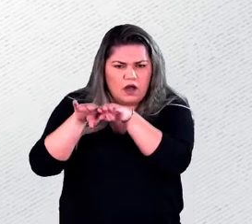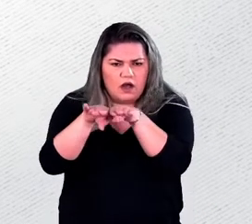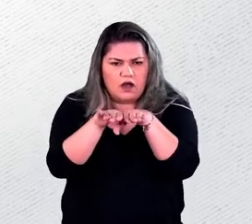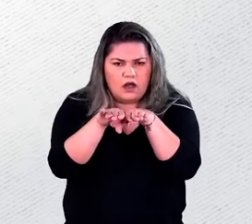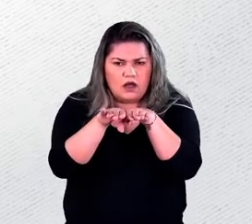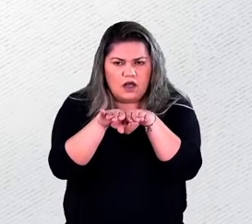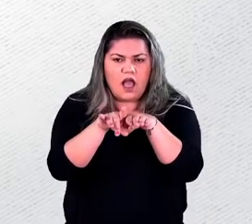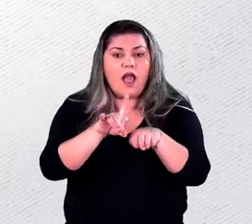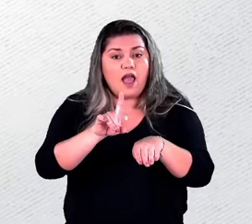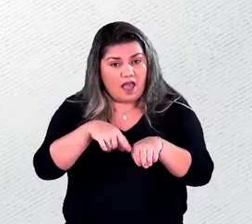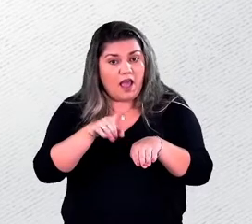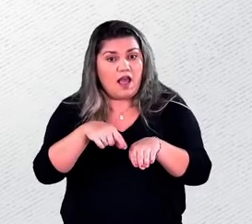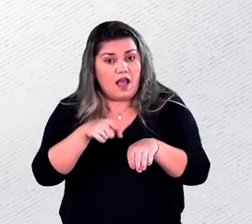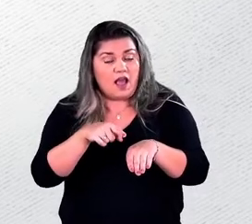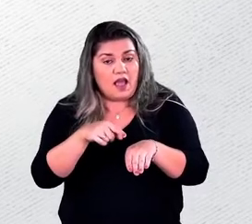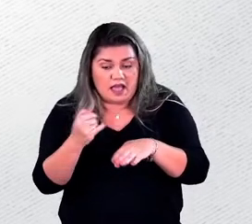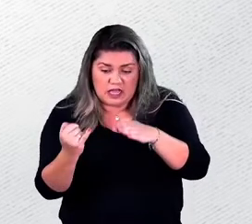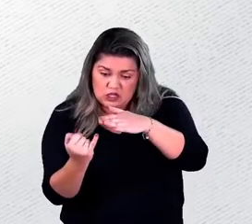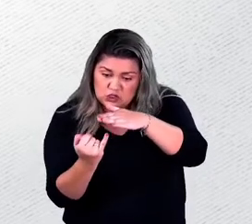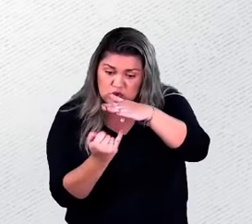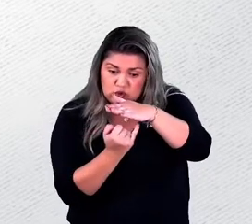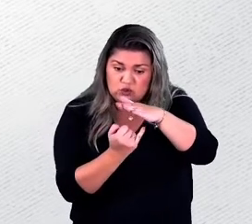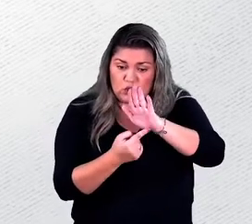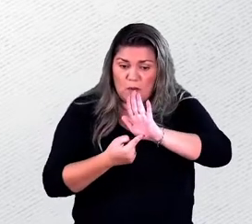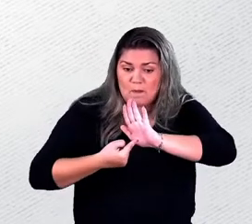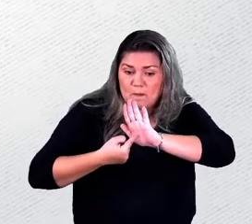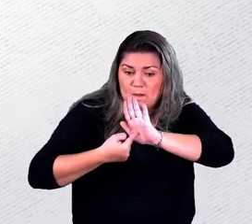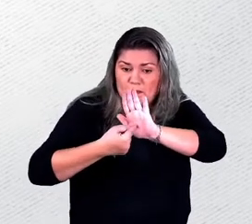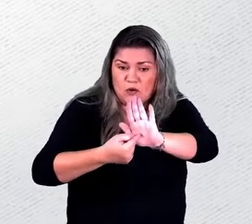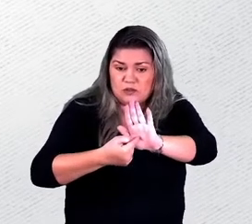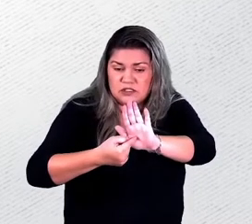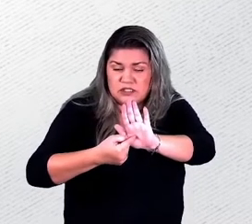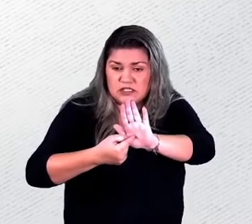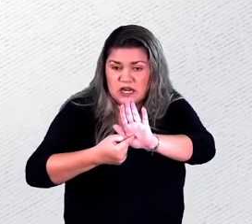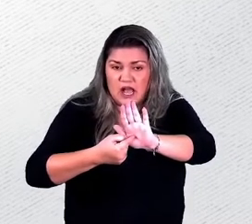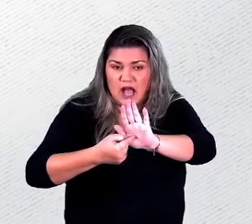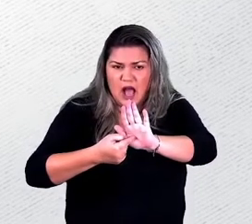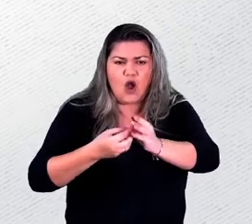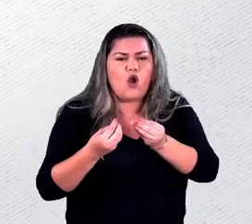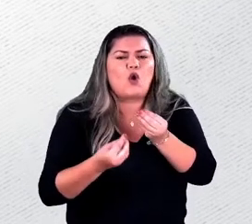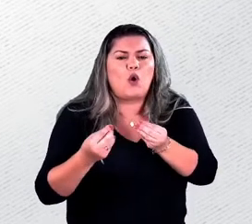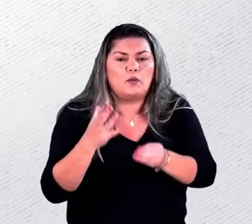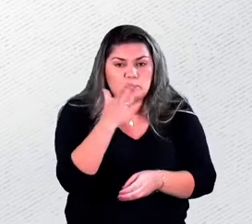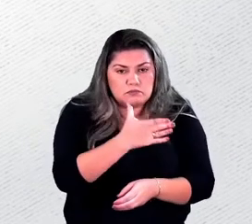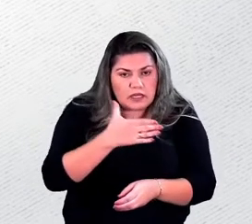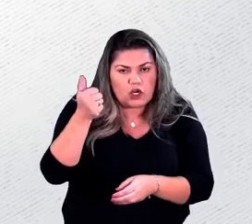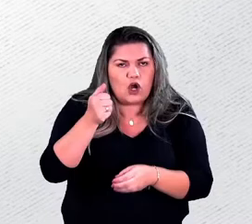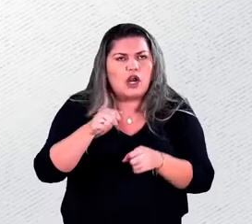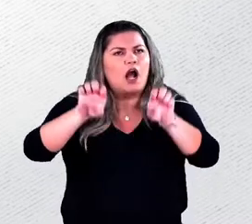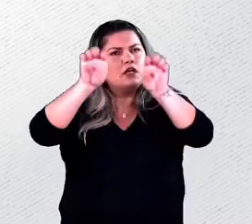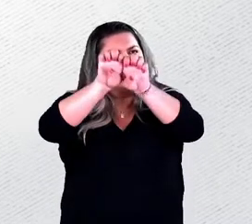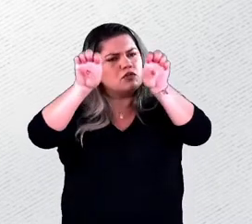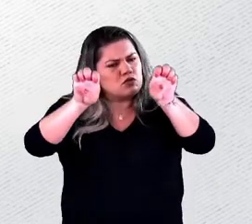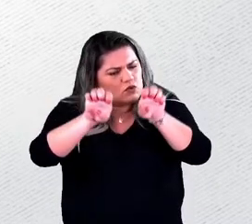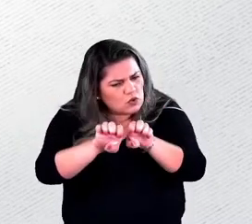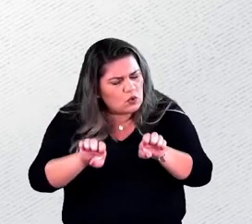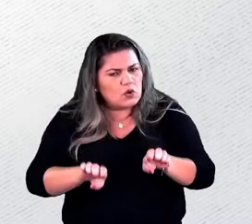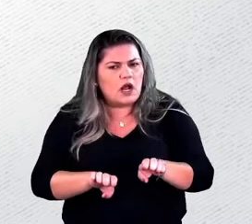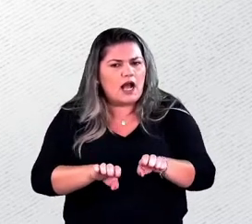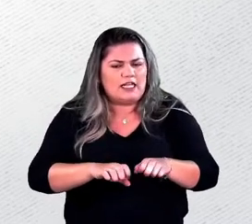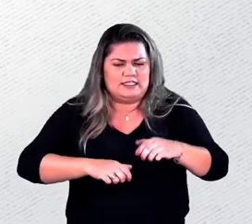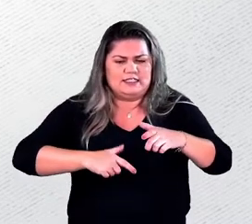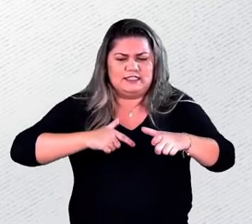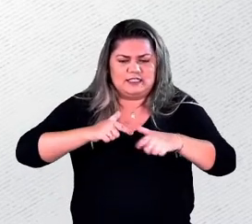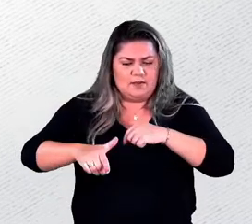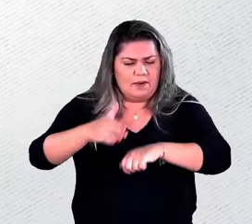isso é suas instituições oferecerem oportunidades de melhoria estrutural e de treinamento para